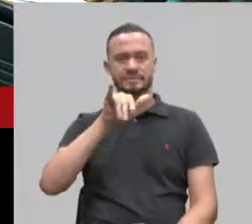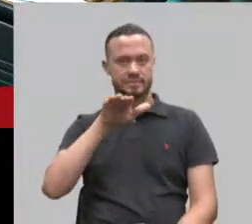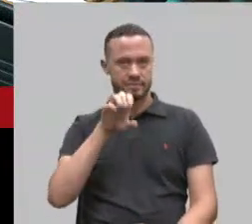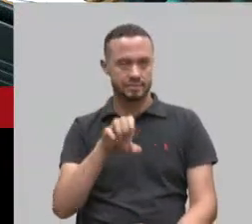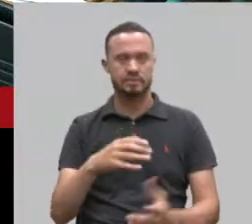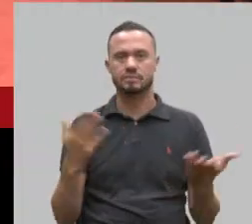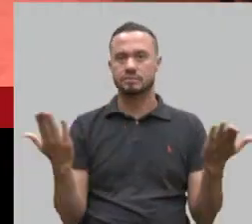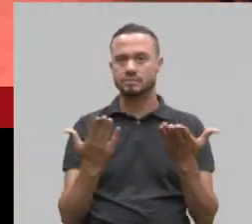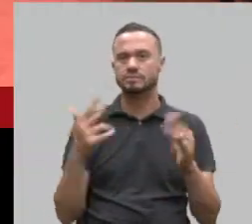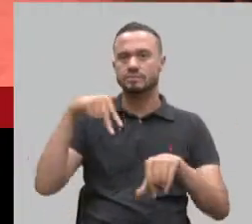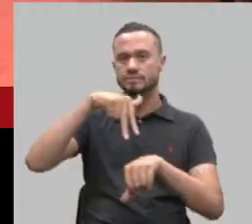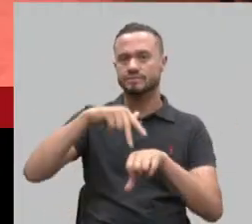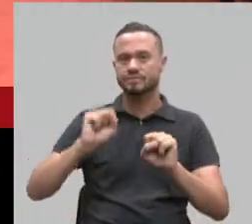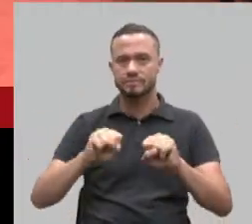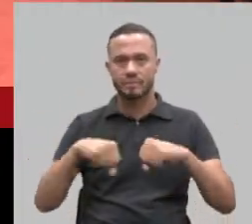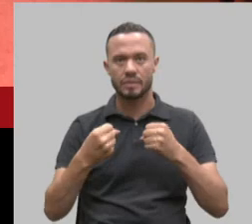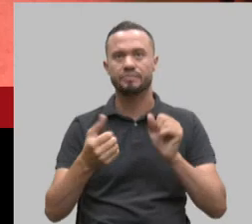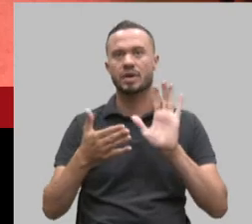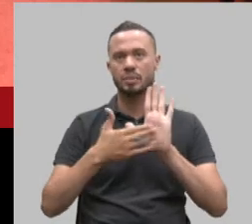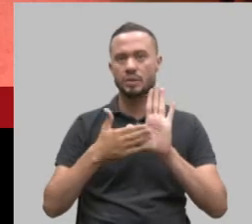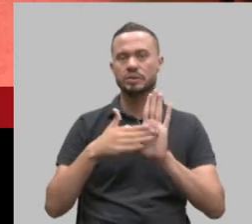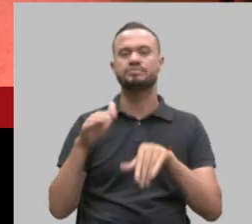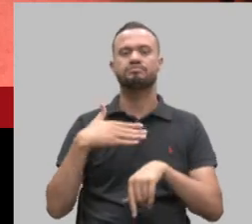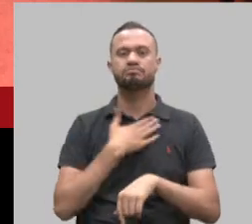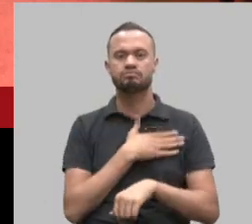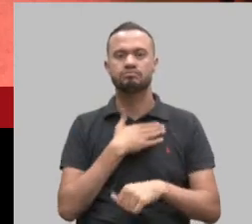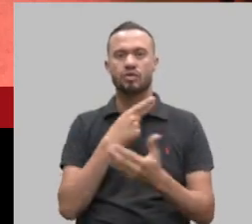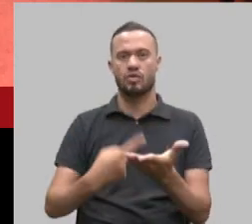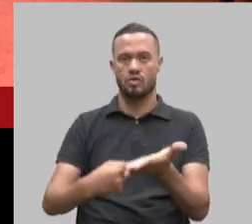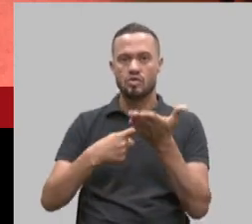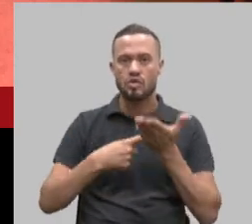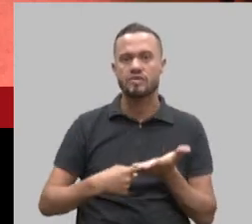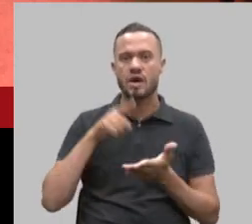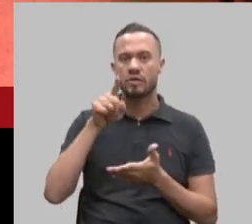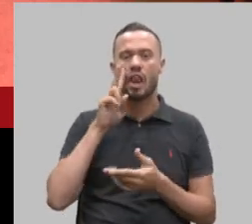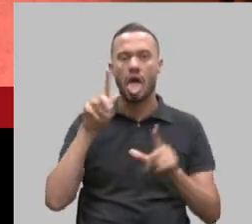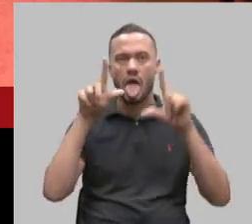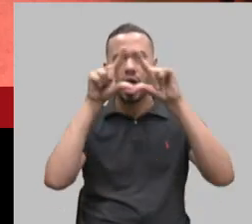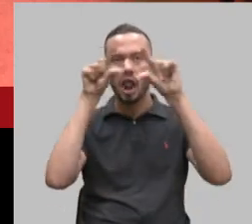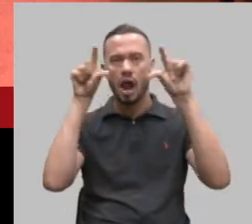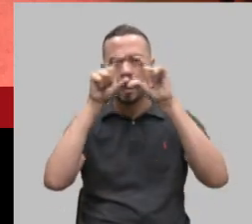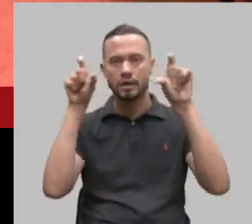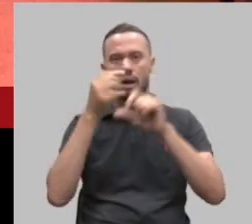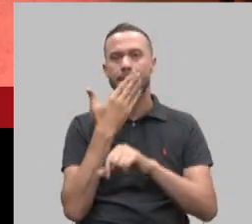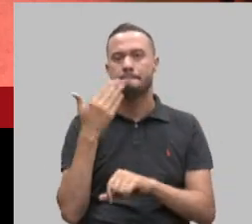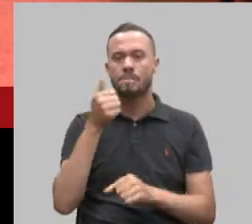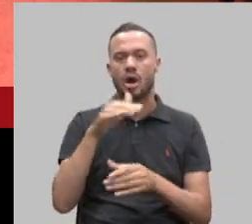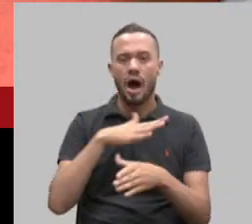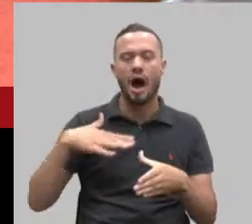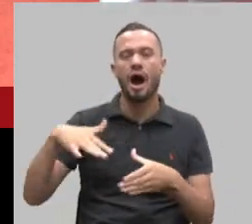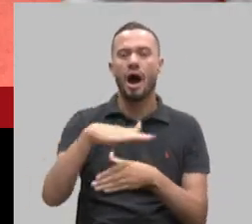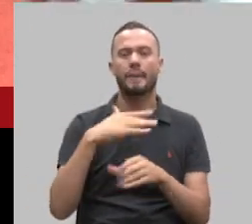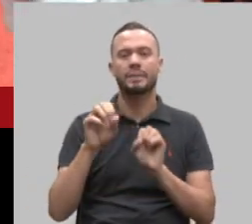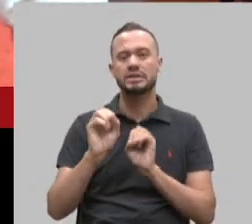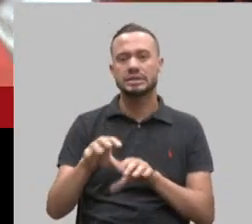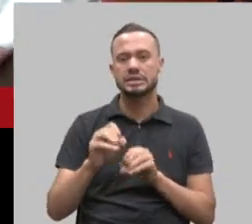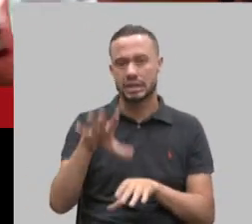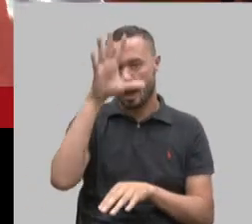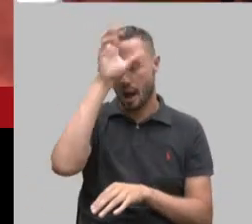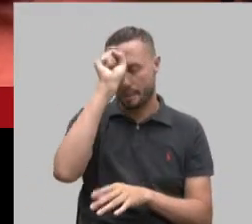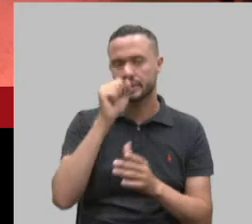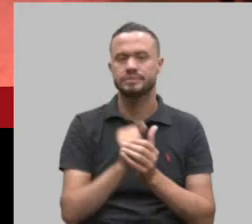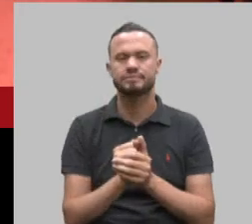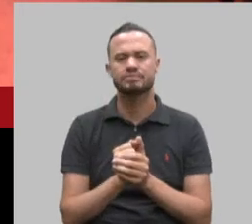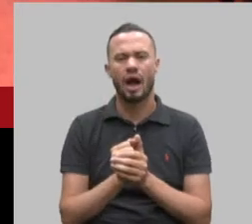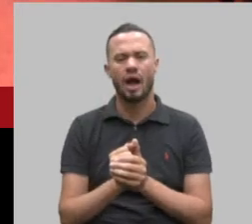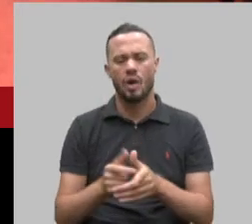defendendo essa proposta e queria convidar vocês a darem uma olhada no título do subtema melhorias do ambiente ensino aprendizagem o ambiente